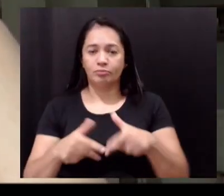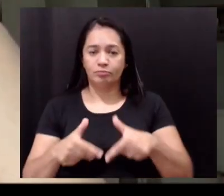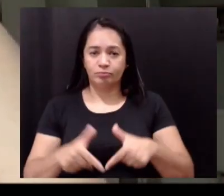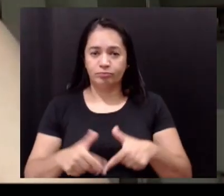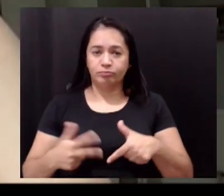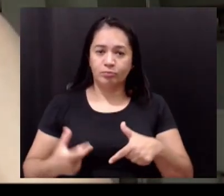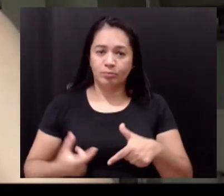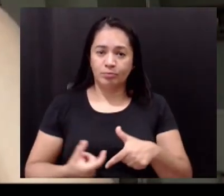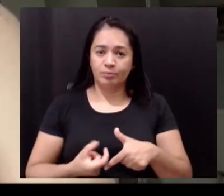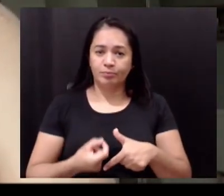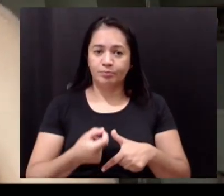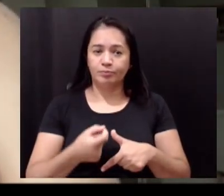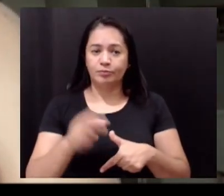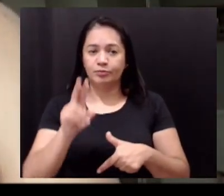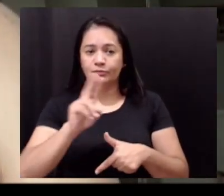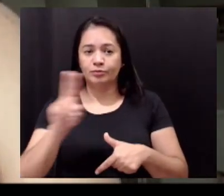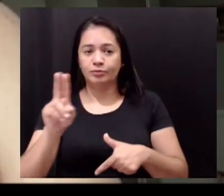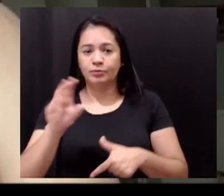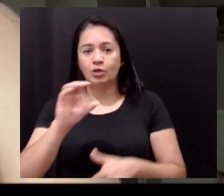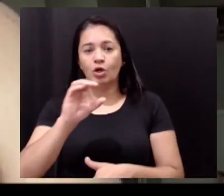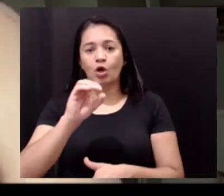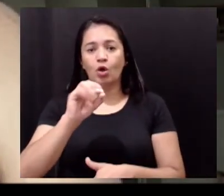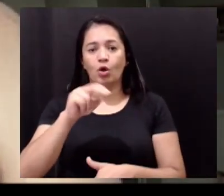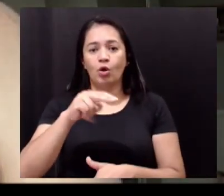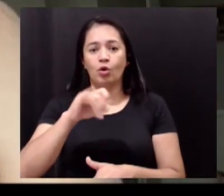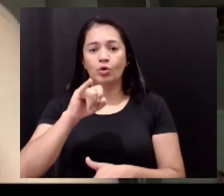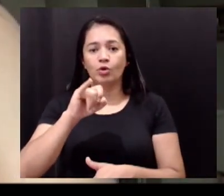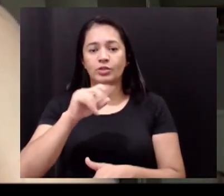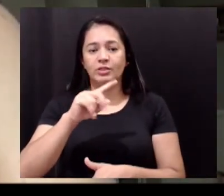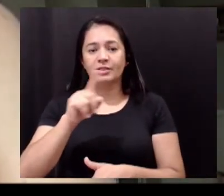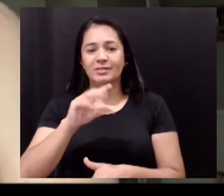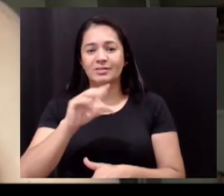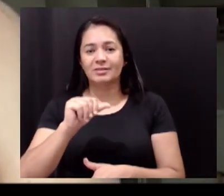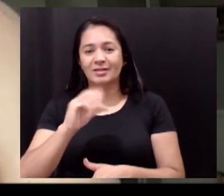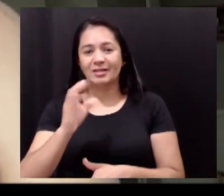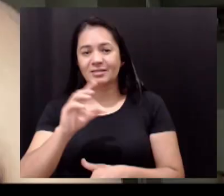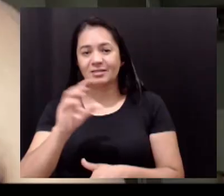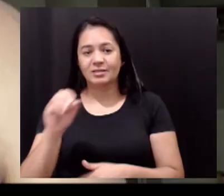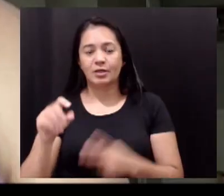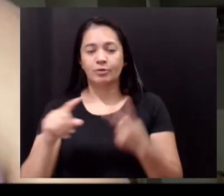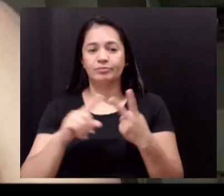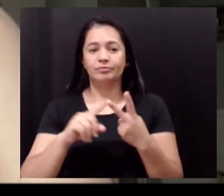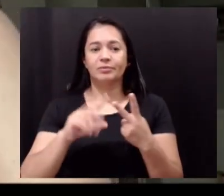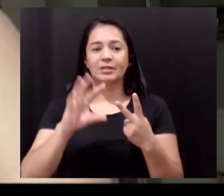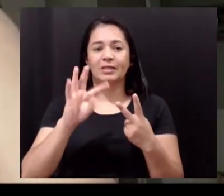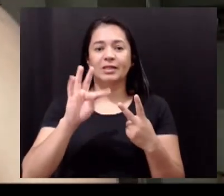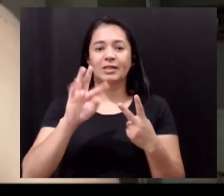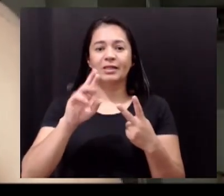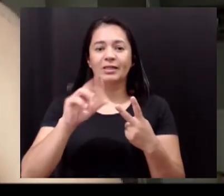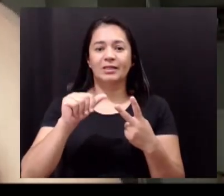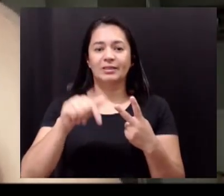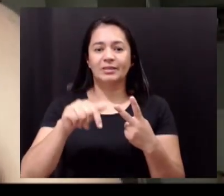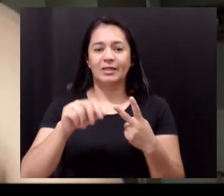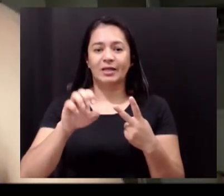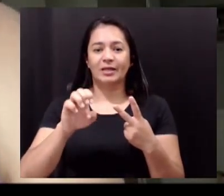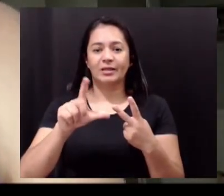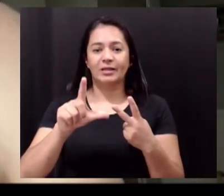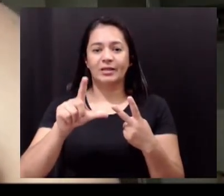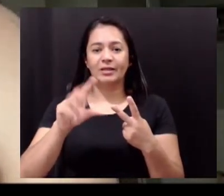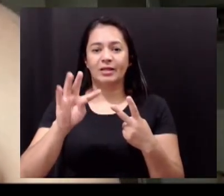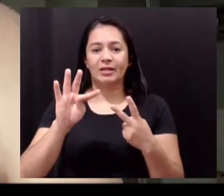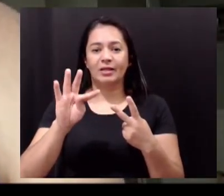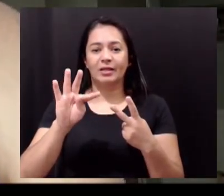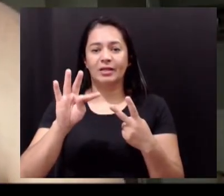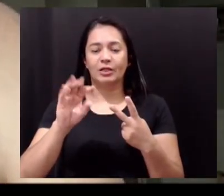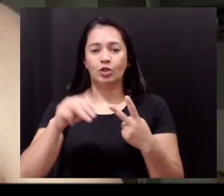chamado conização. Outro dele é a traquelectomia. E ainda a retirada do útero por completo, né, que a gente